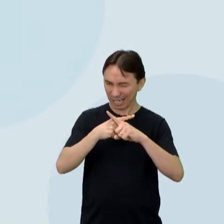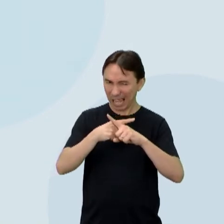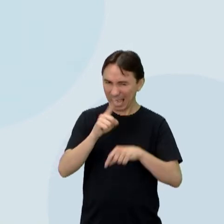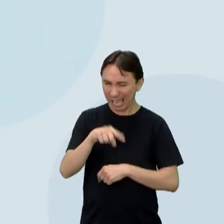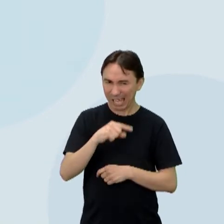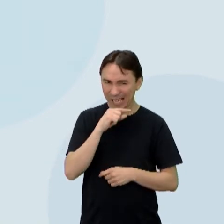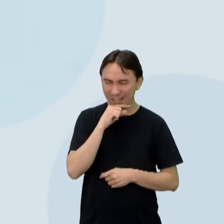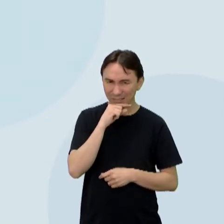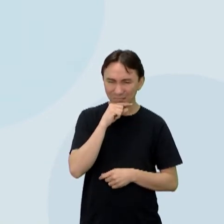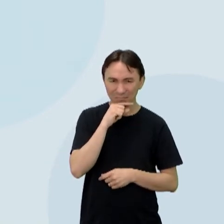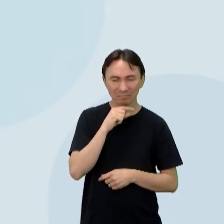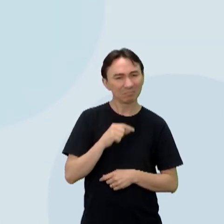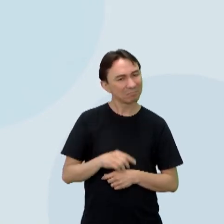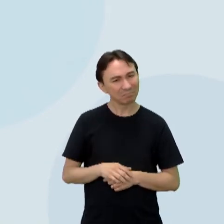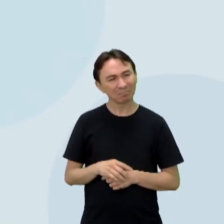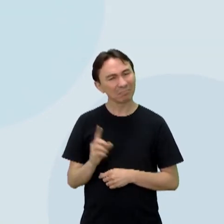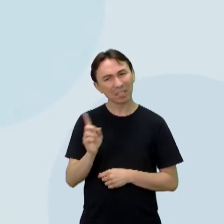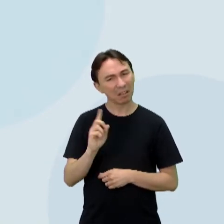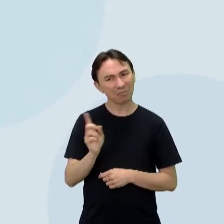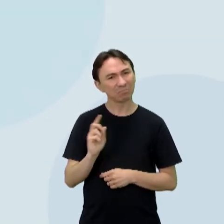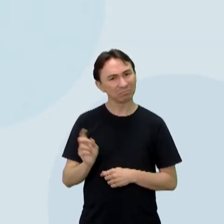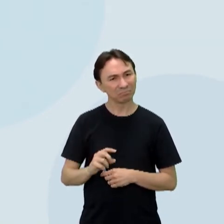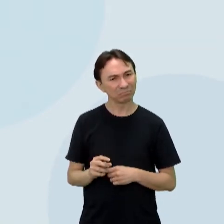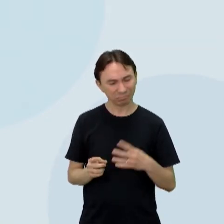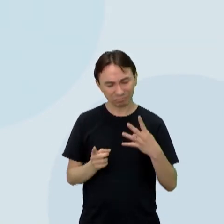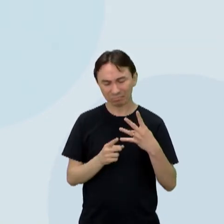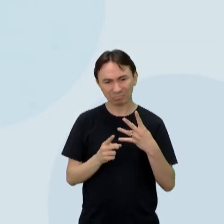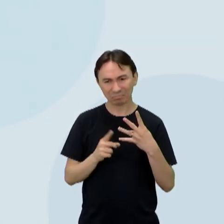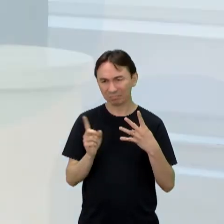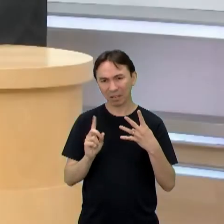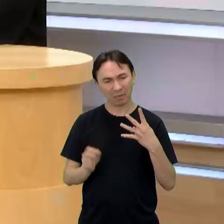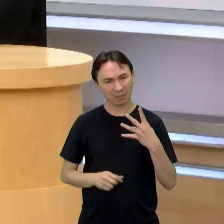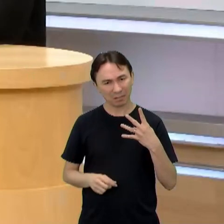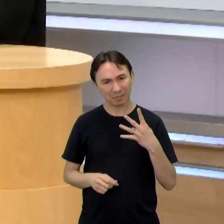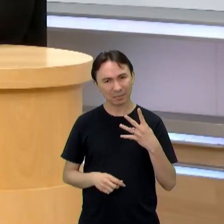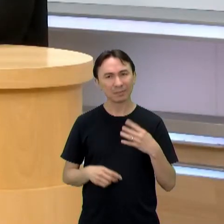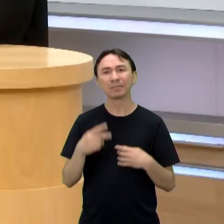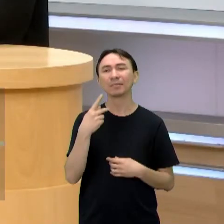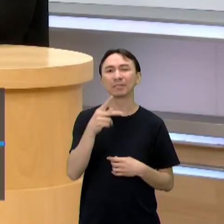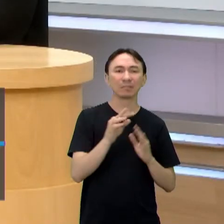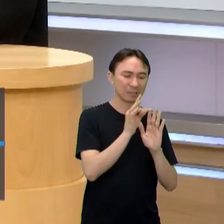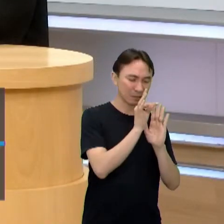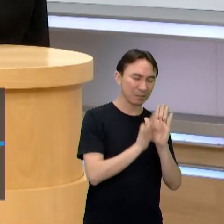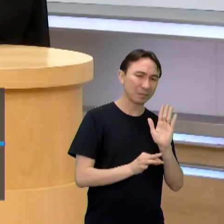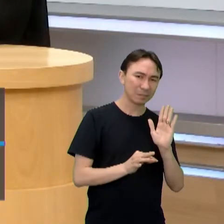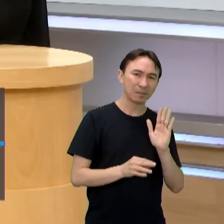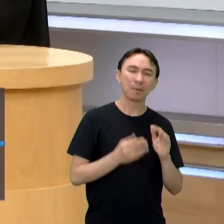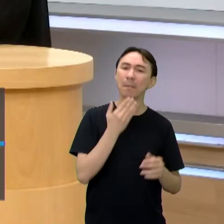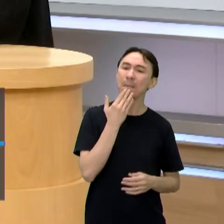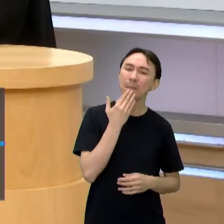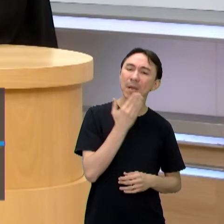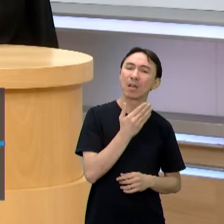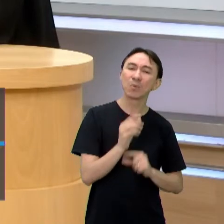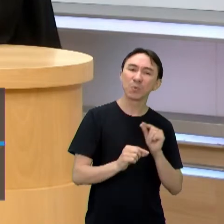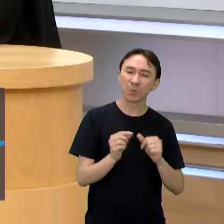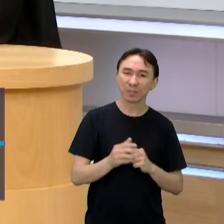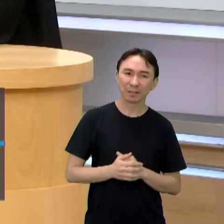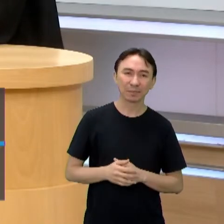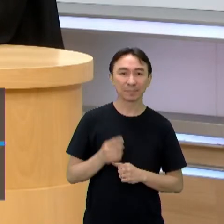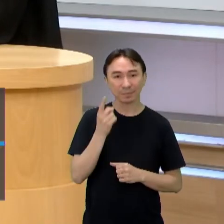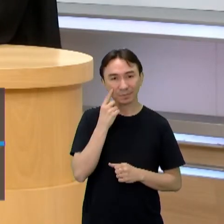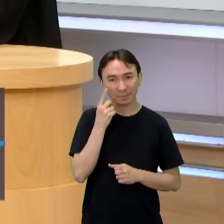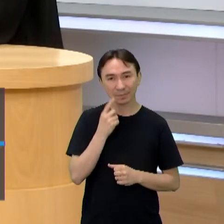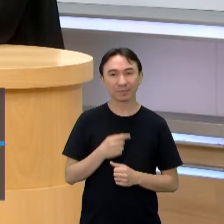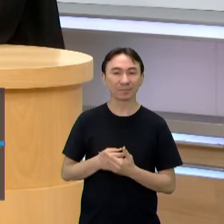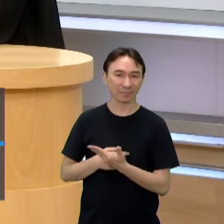Então, essa não pode ser por quê? No seu texto, né? O que se pede no seu texto? Pode voltar no seu texto. Vamos lá. No seu